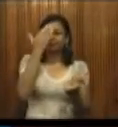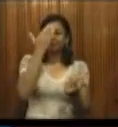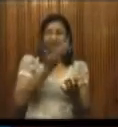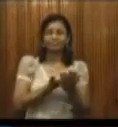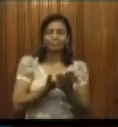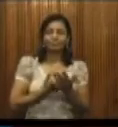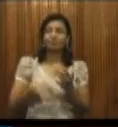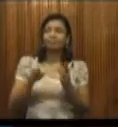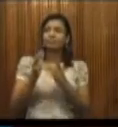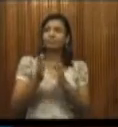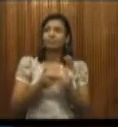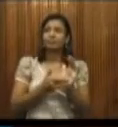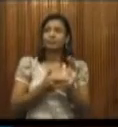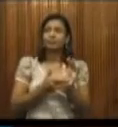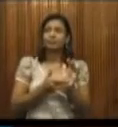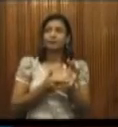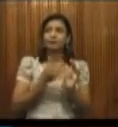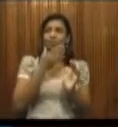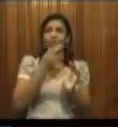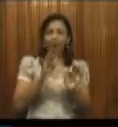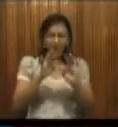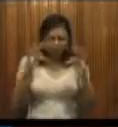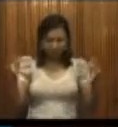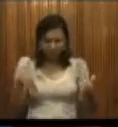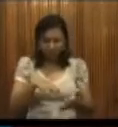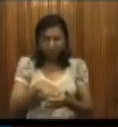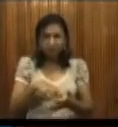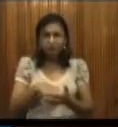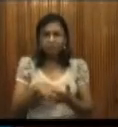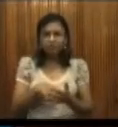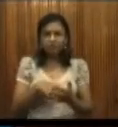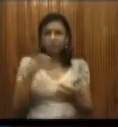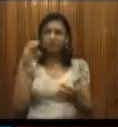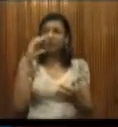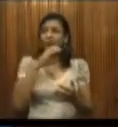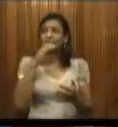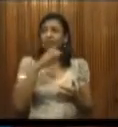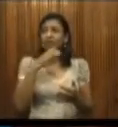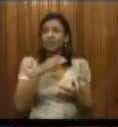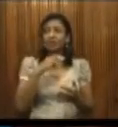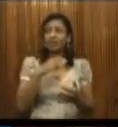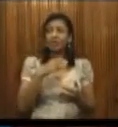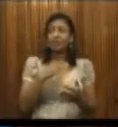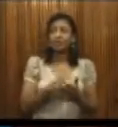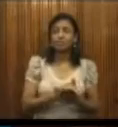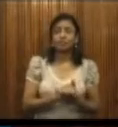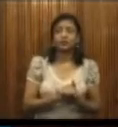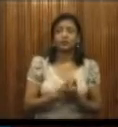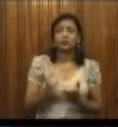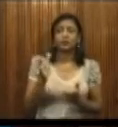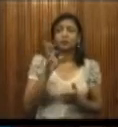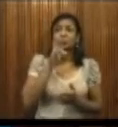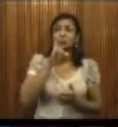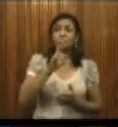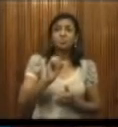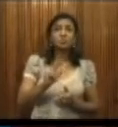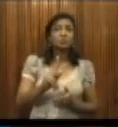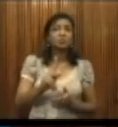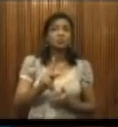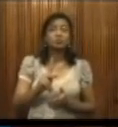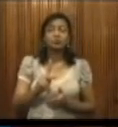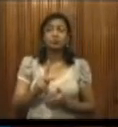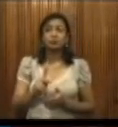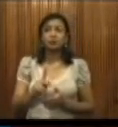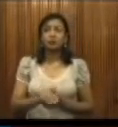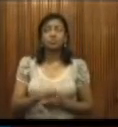senso de urgência, ainda que ele se ajoelhasse, ele já se achega com respostas prontas. Tudo isso tenho observado